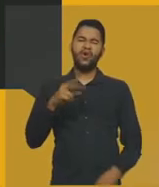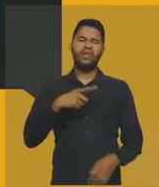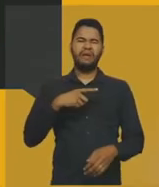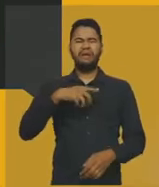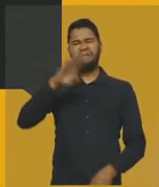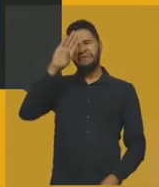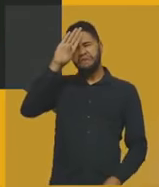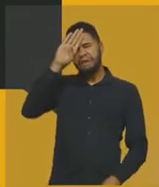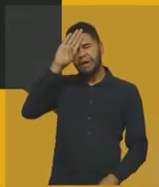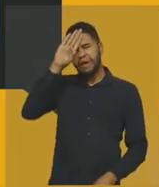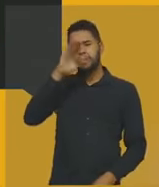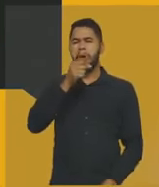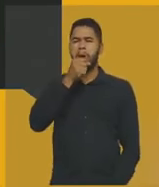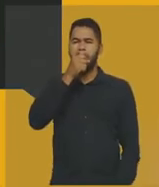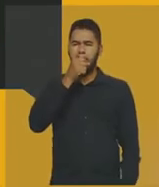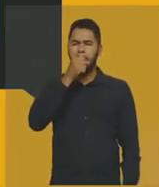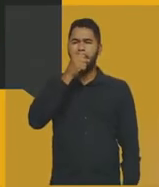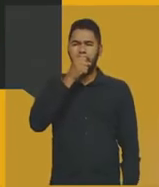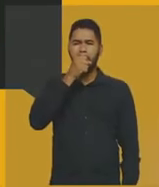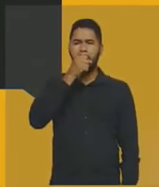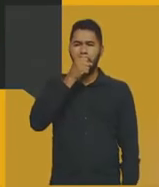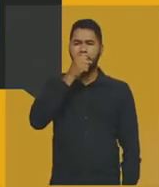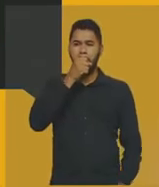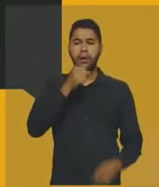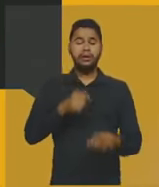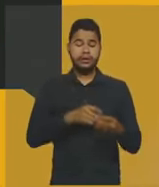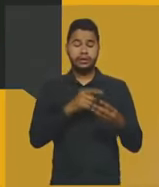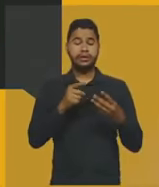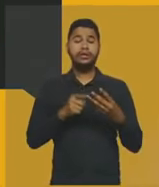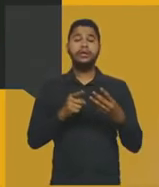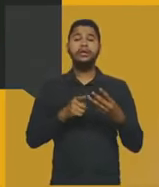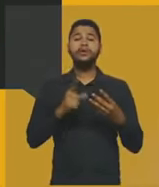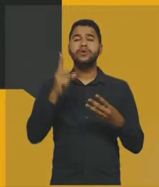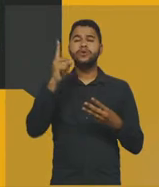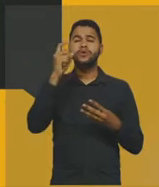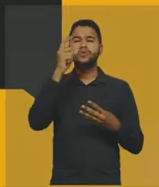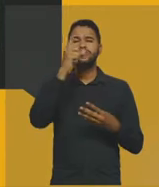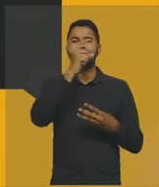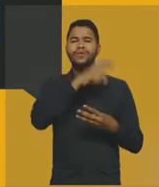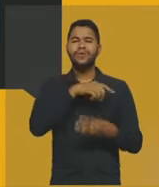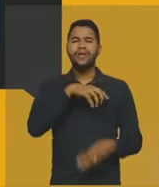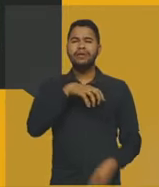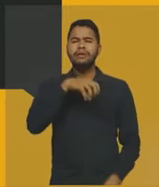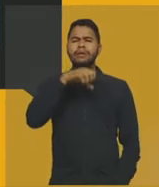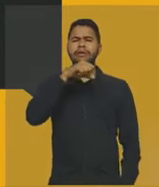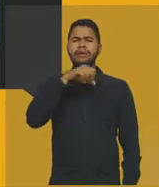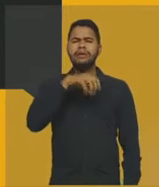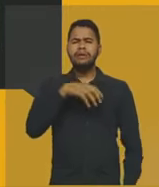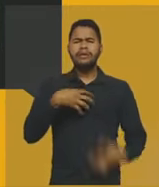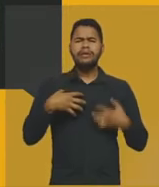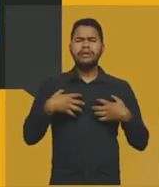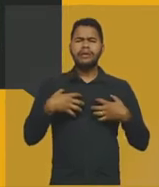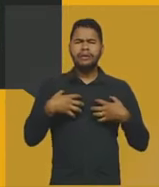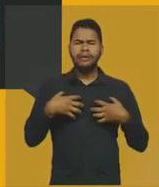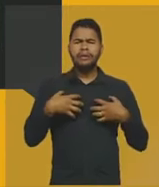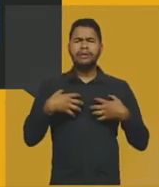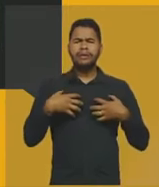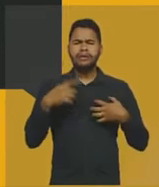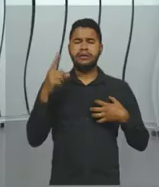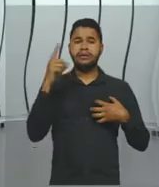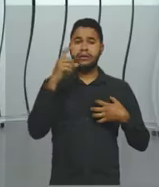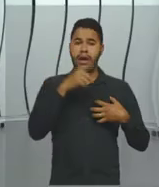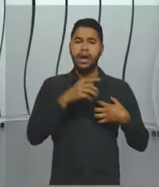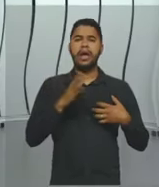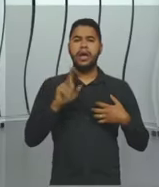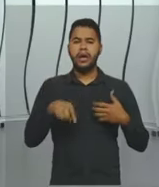fever, tosse, cough e difficult breathing, a dificuldade da respiração. Então esses são